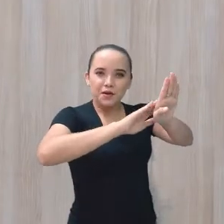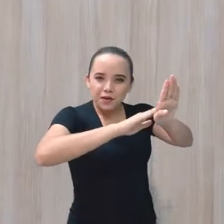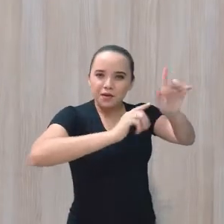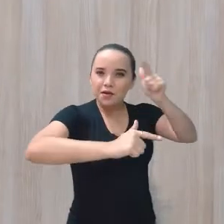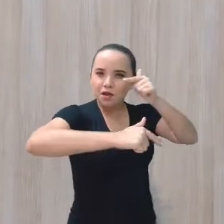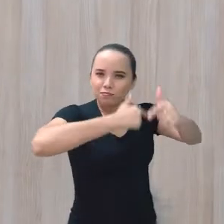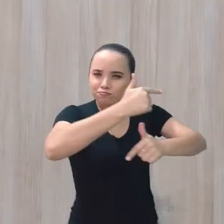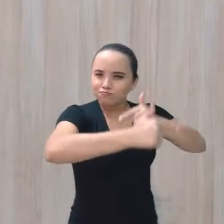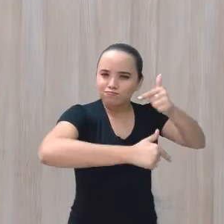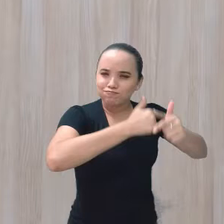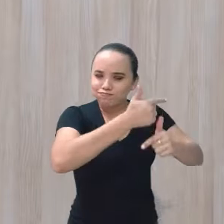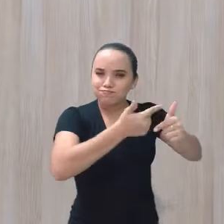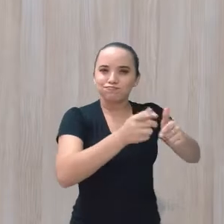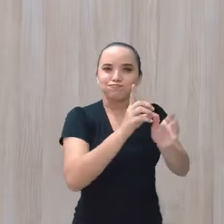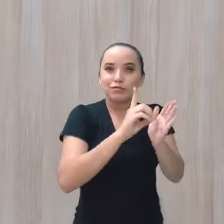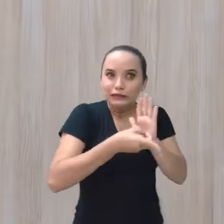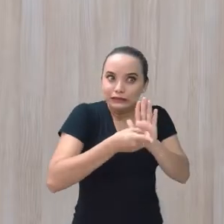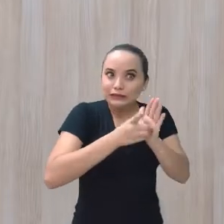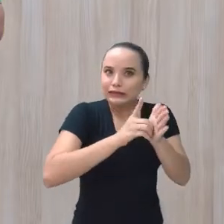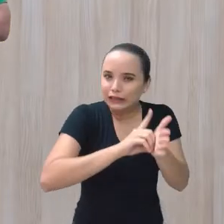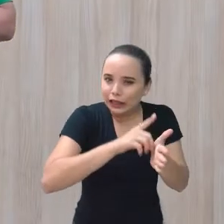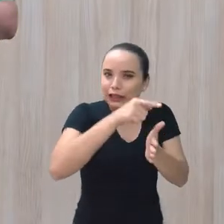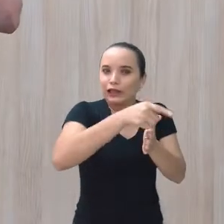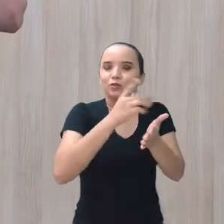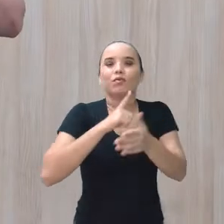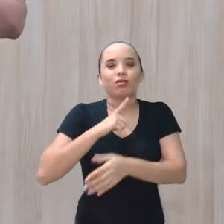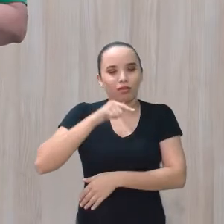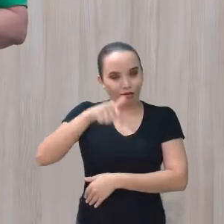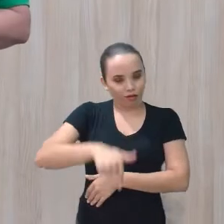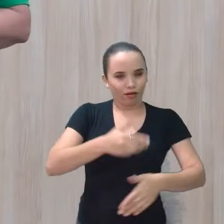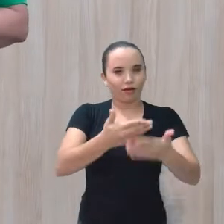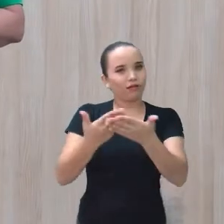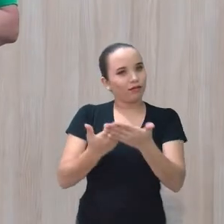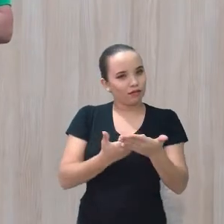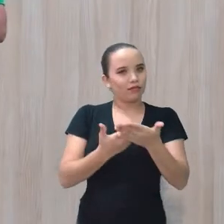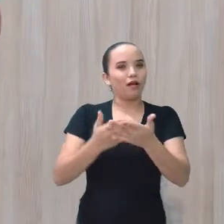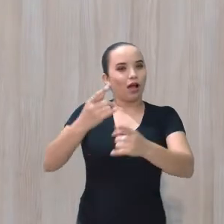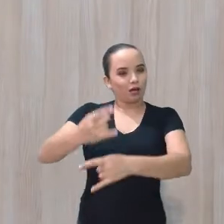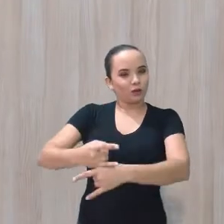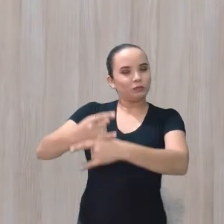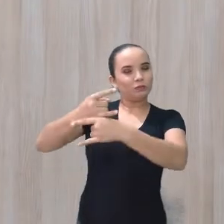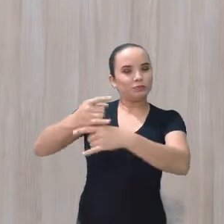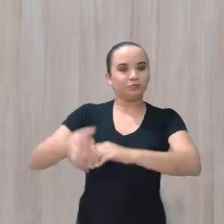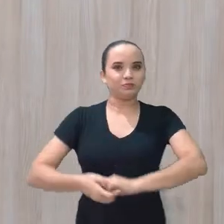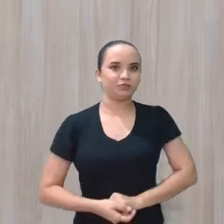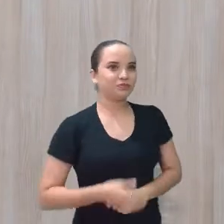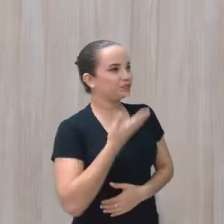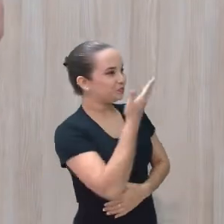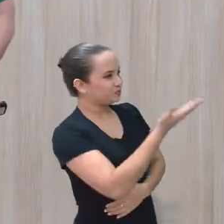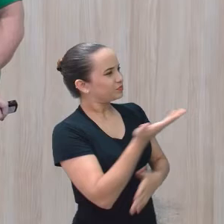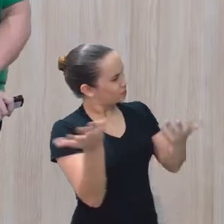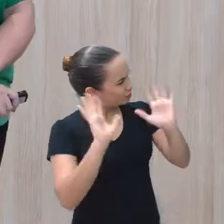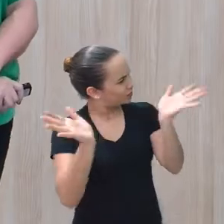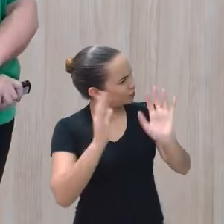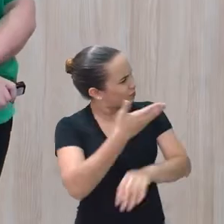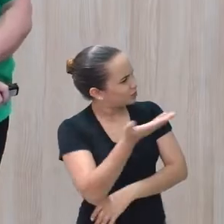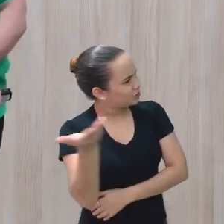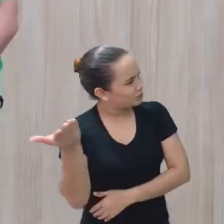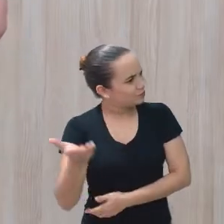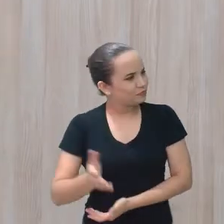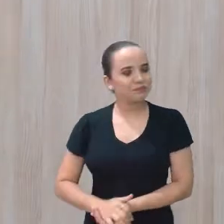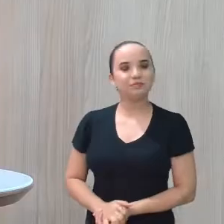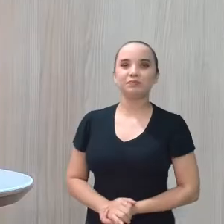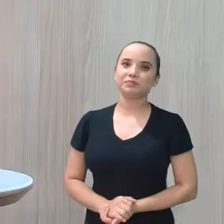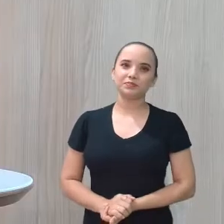ali, trabalhando cedinho, para que essa aula esteja aí, indo ao ar para vocês. Camille, dá esse alô aí para os